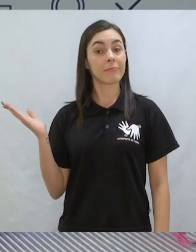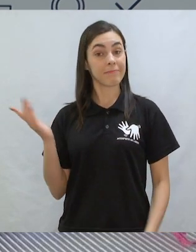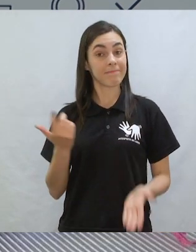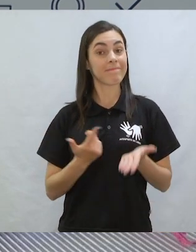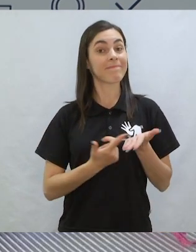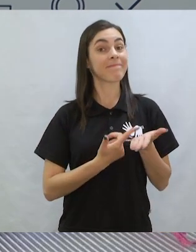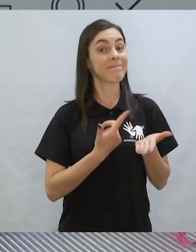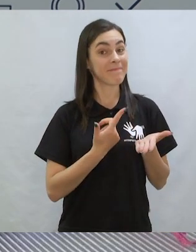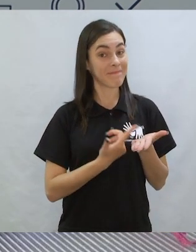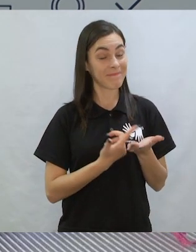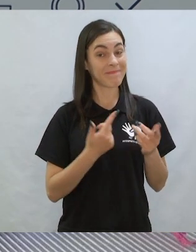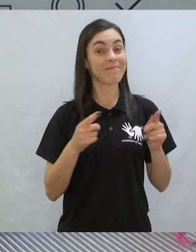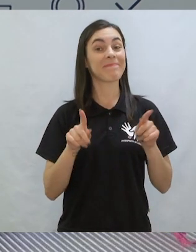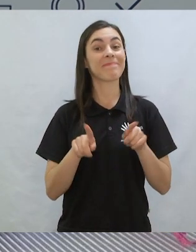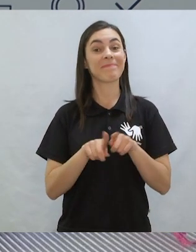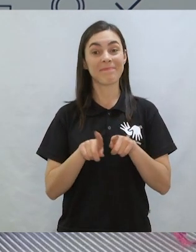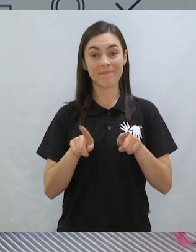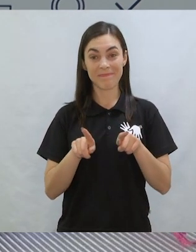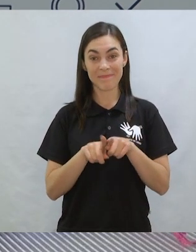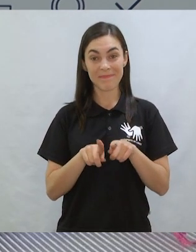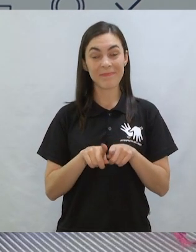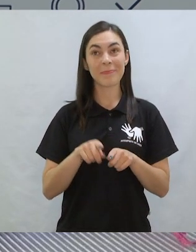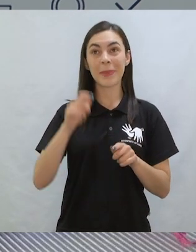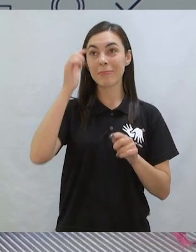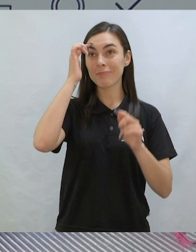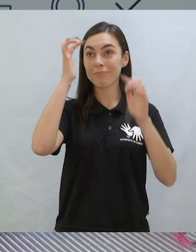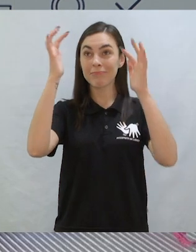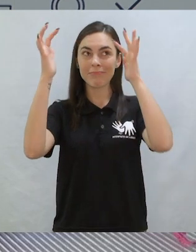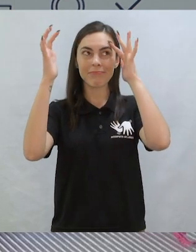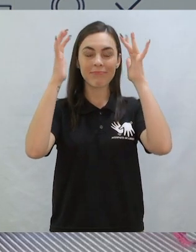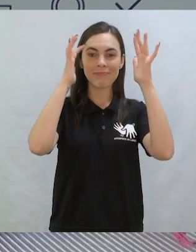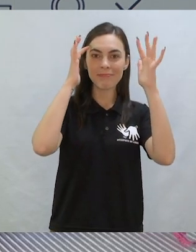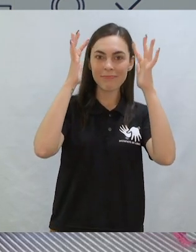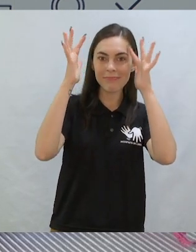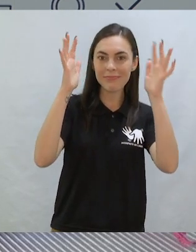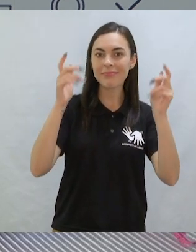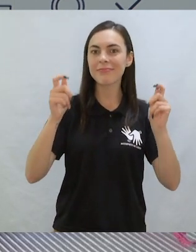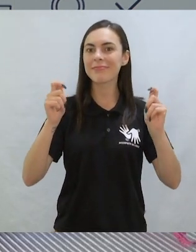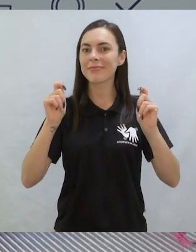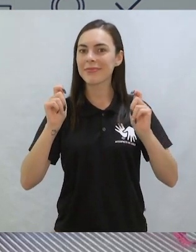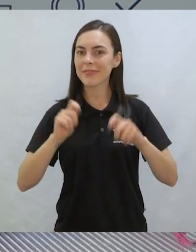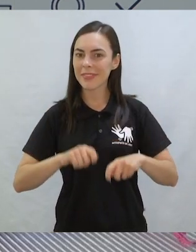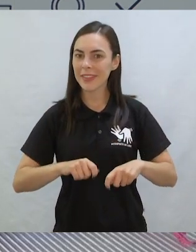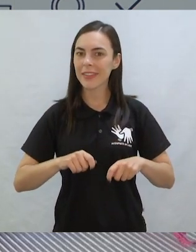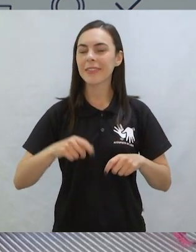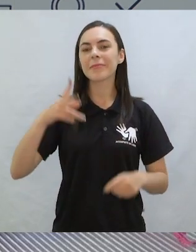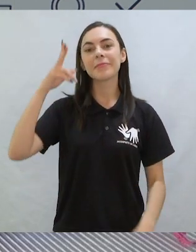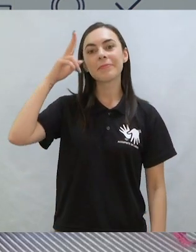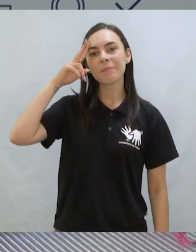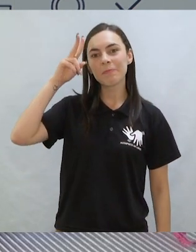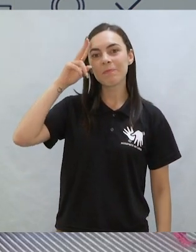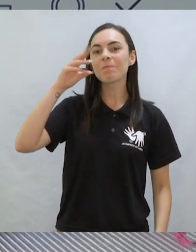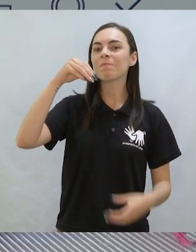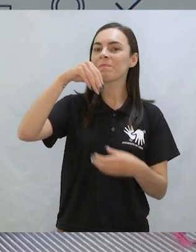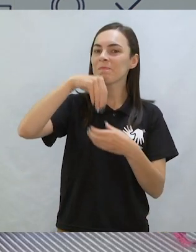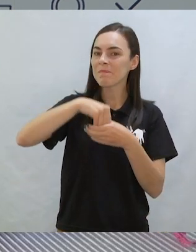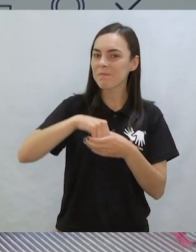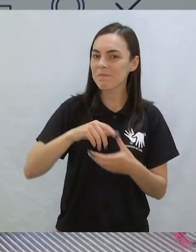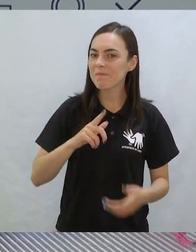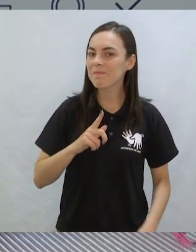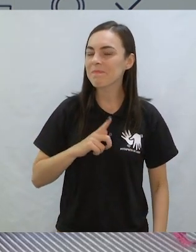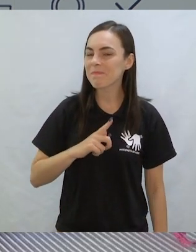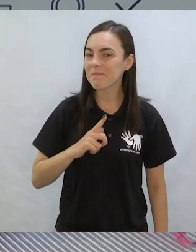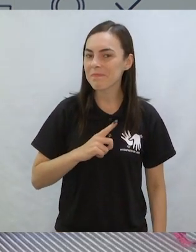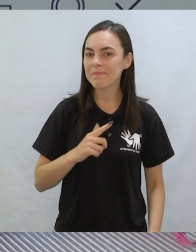Nós folheamos livros também, nós viajamos pela imaginação. Aqui dentro nós temos